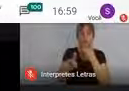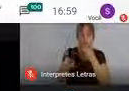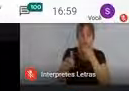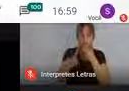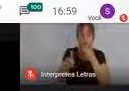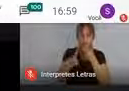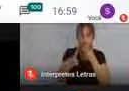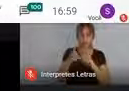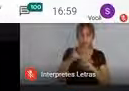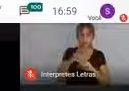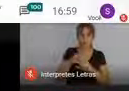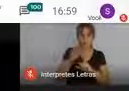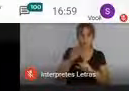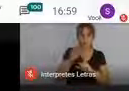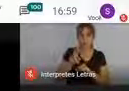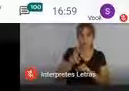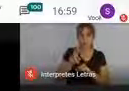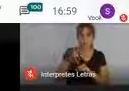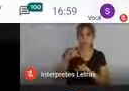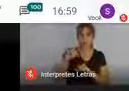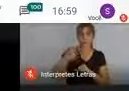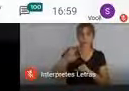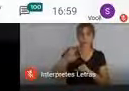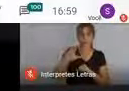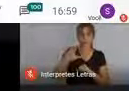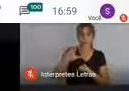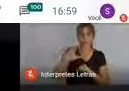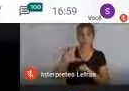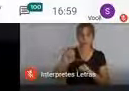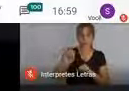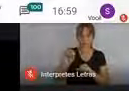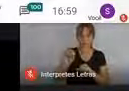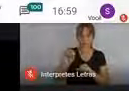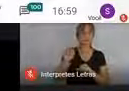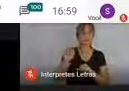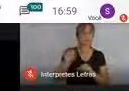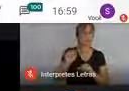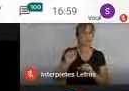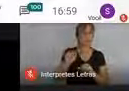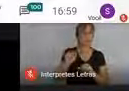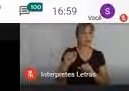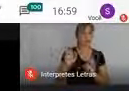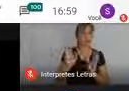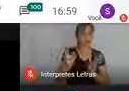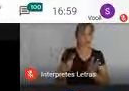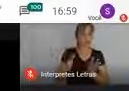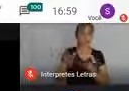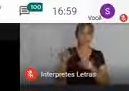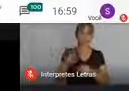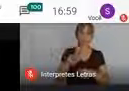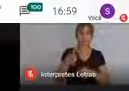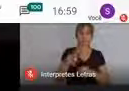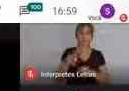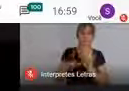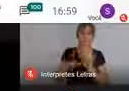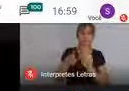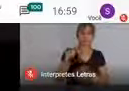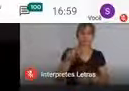Dias, elaborado por ele como tese de doutoramento. Atualmente ele é professor na Universidade Federal do Pará, no campus de